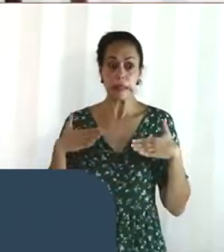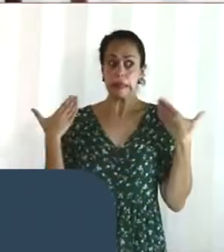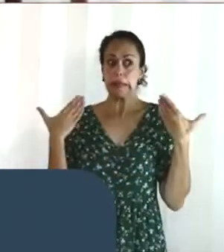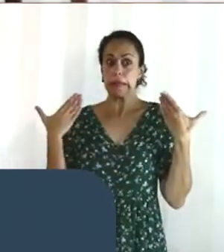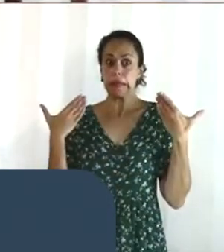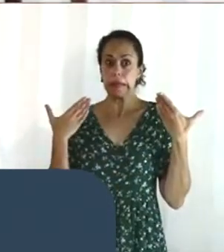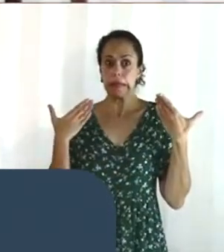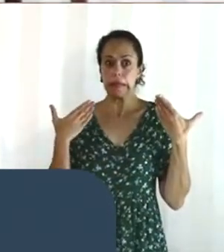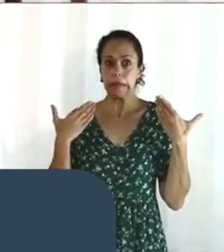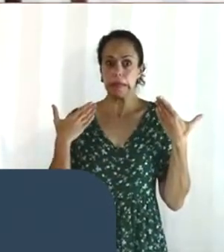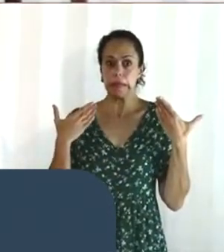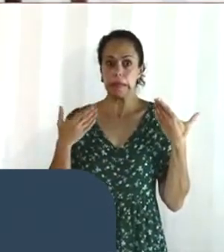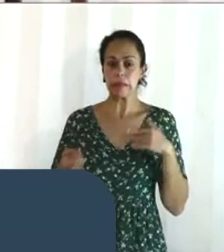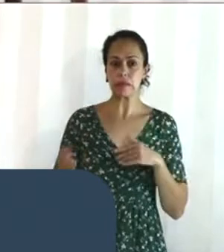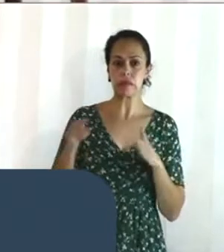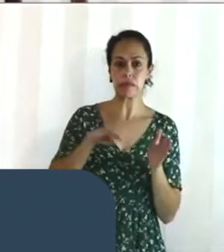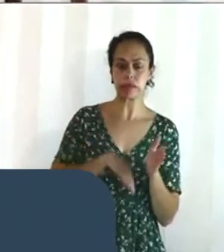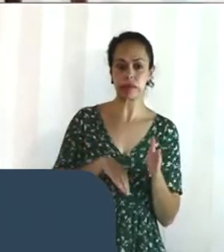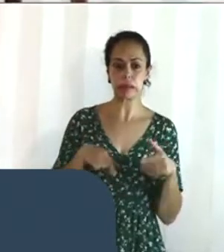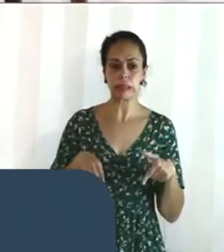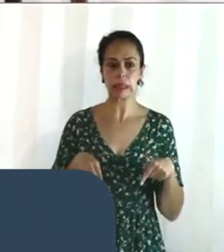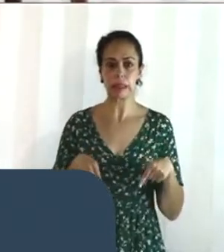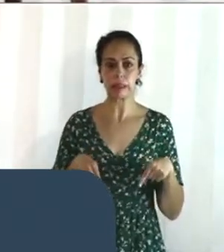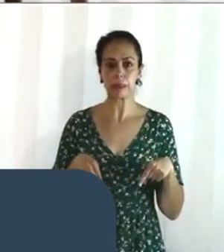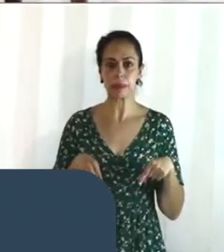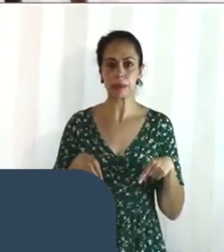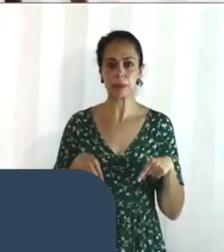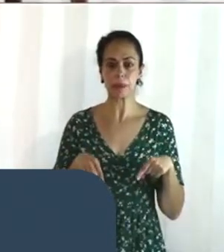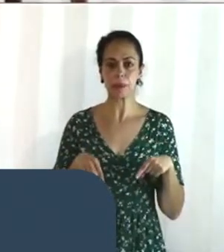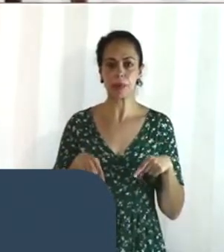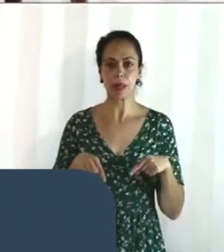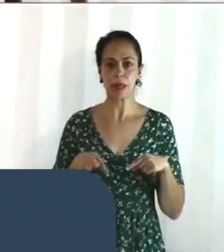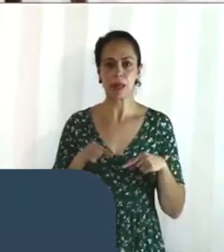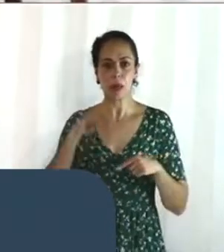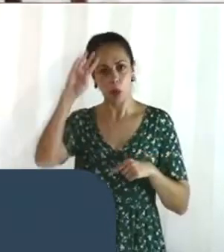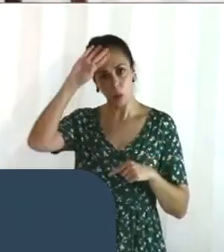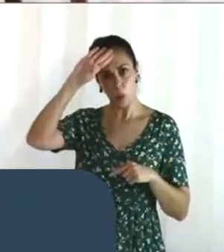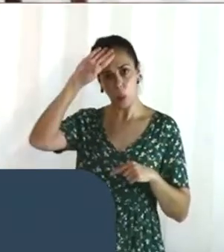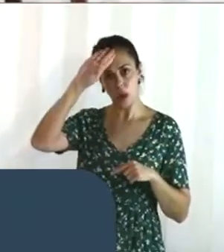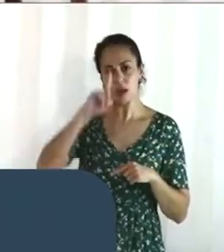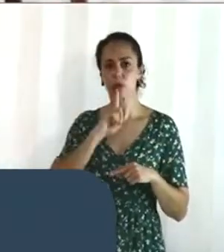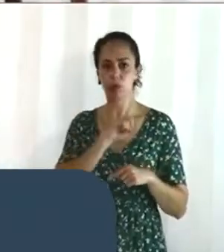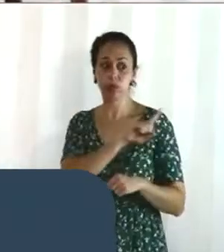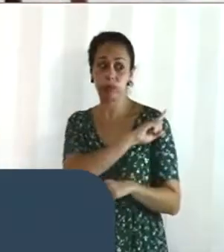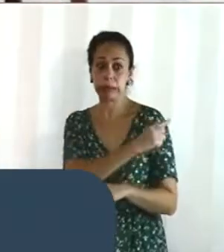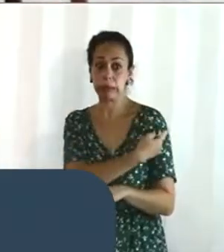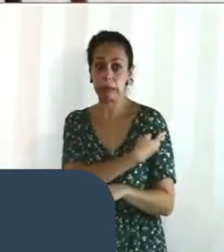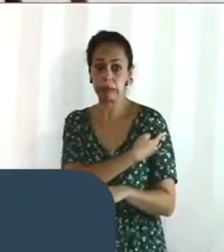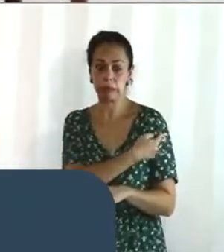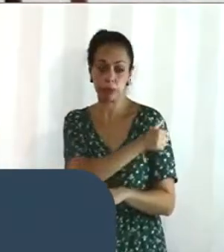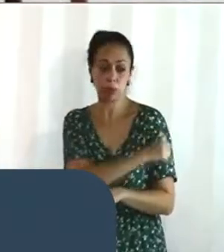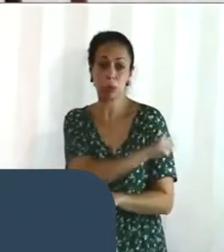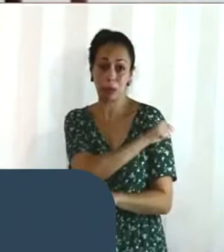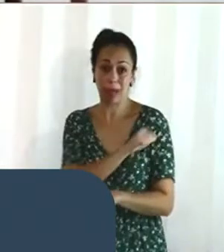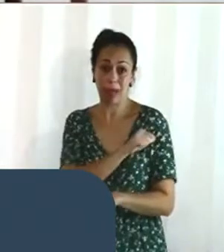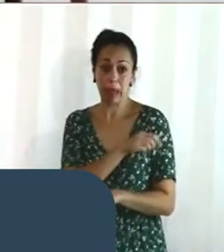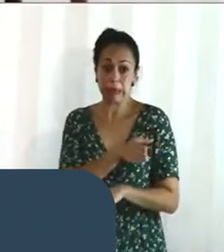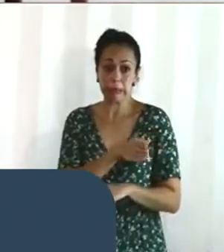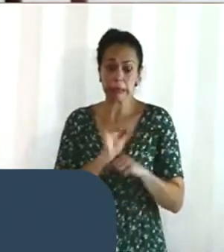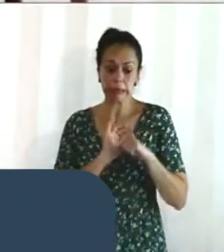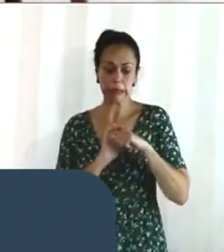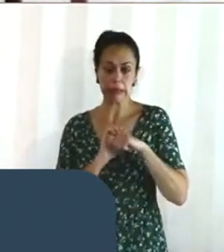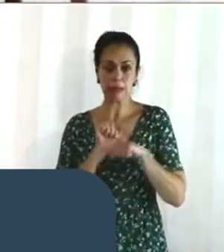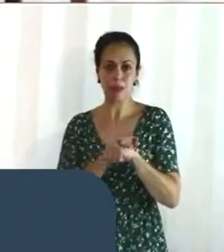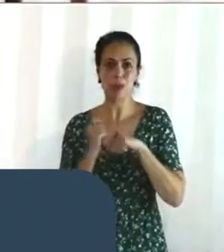retornar aqui para a cidade, ficar um pouco com a família antes de voltar. Sejam bem-vindos, Deus abençoe ricamente a vida de vocês.